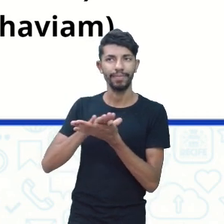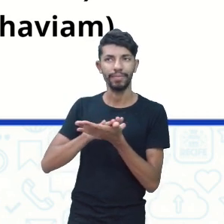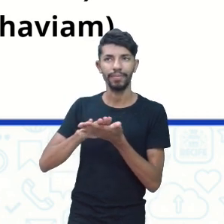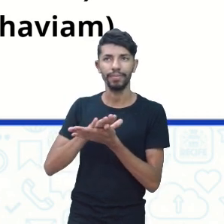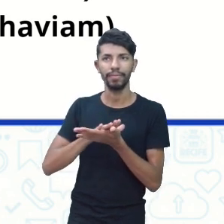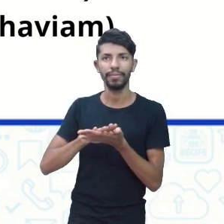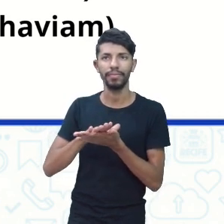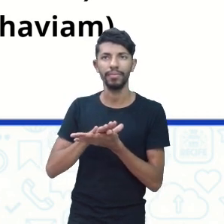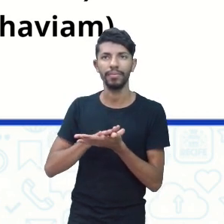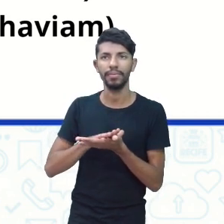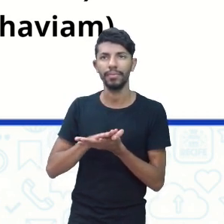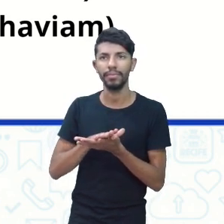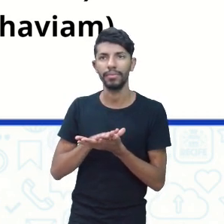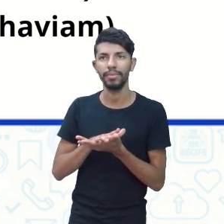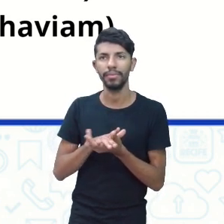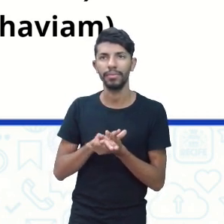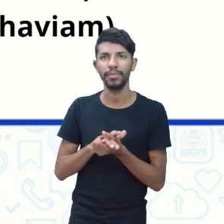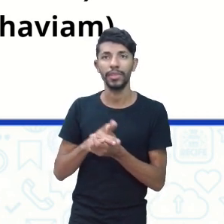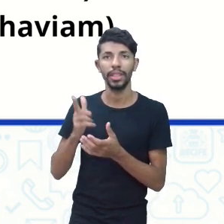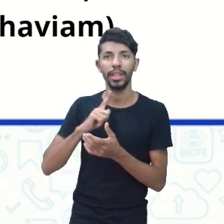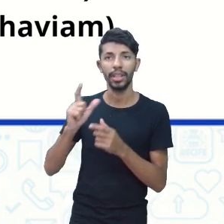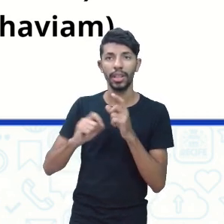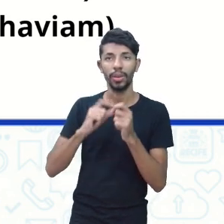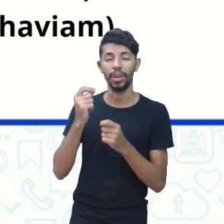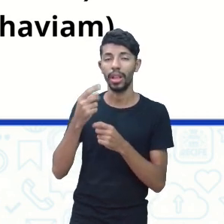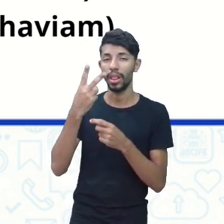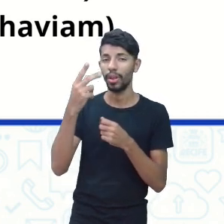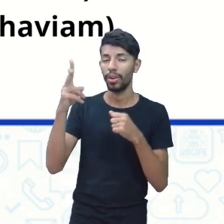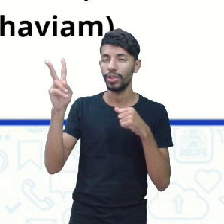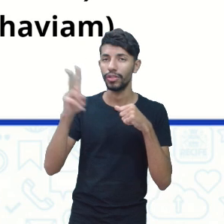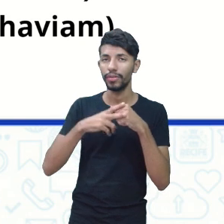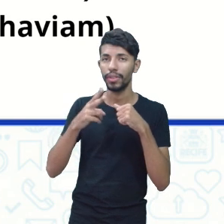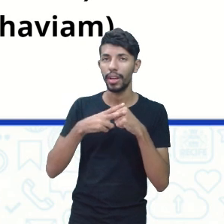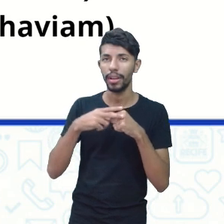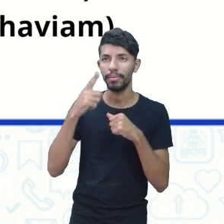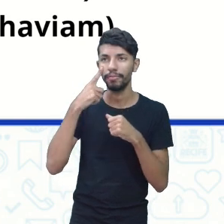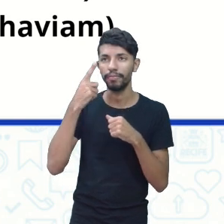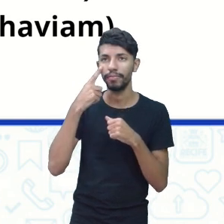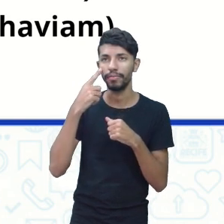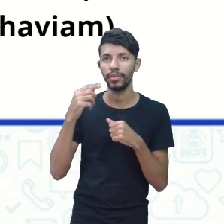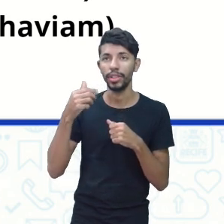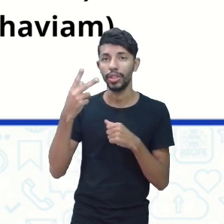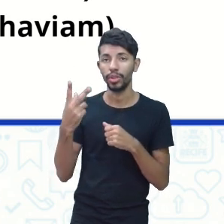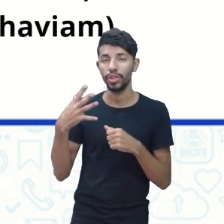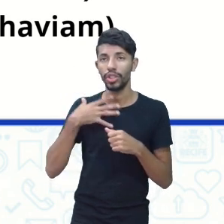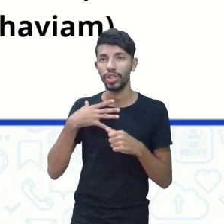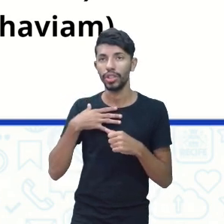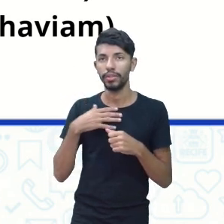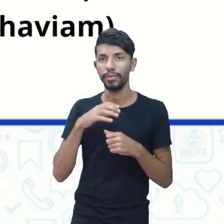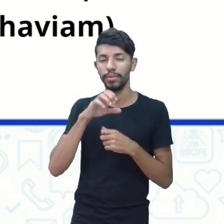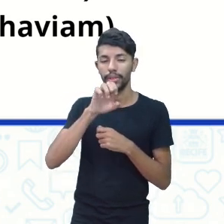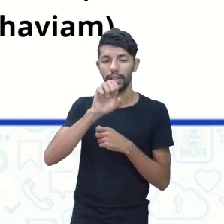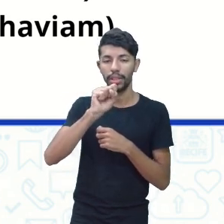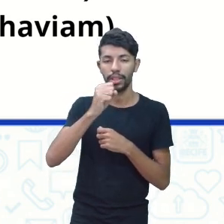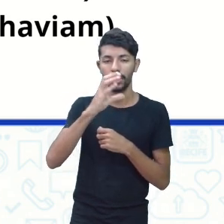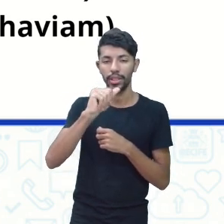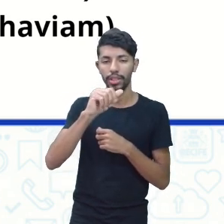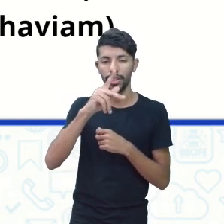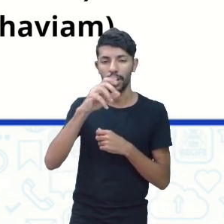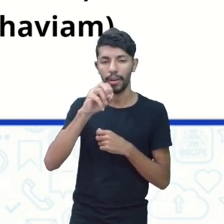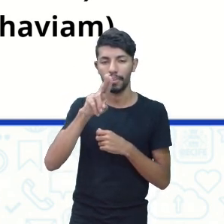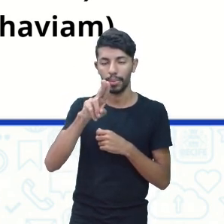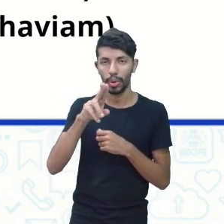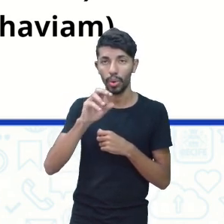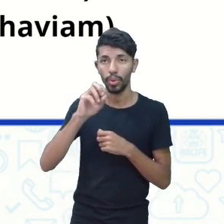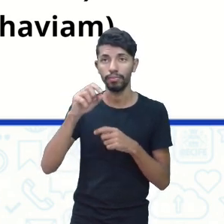Tudo, nós temos dois verbos ali, não é? Um verbo em duas posições, não é? Escapou e escaparam.